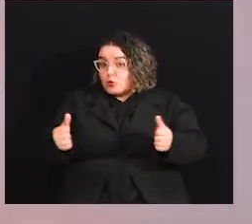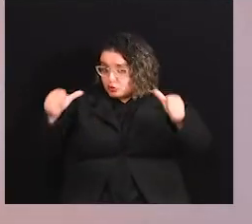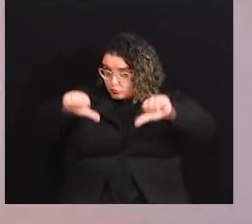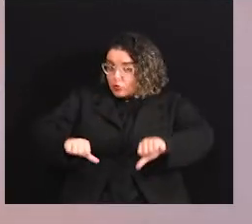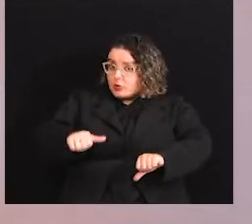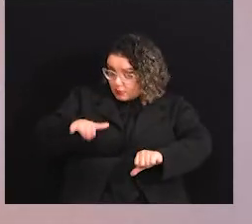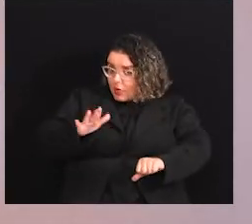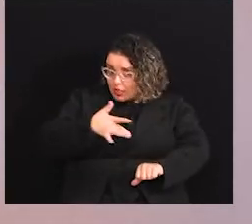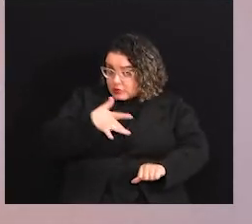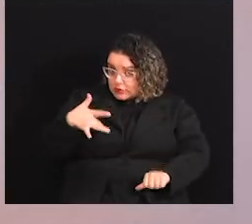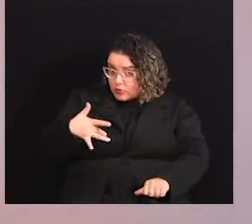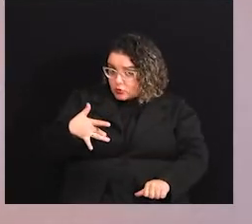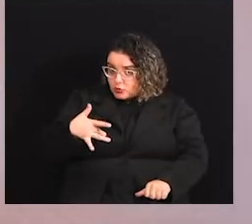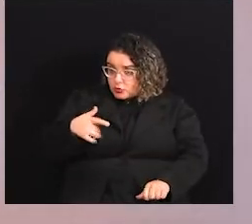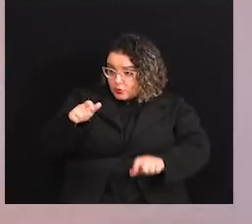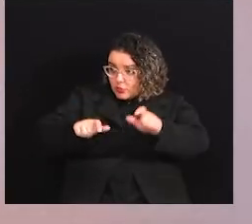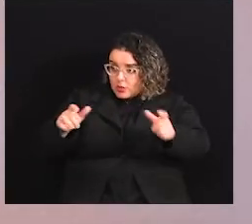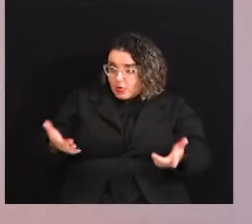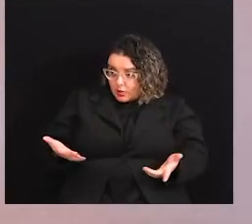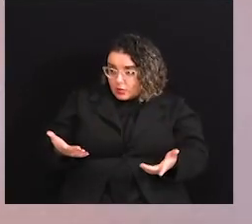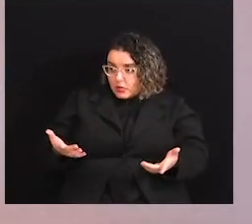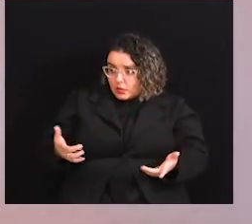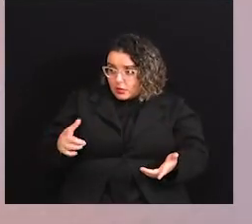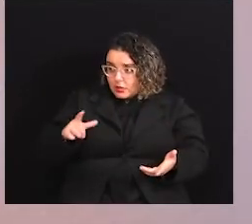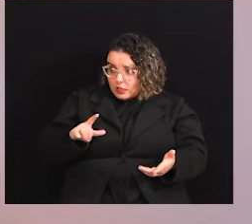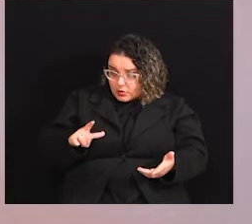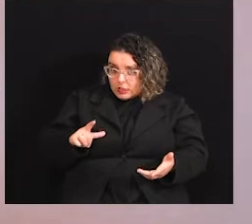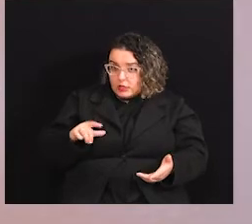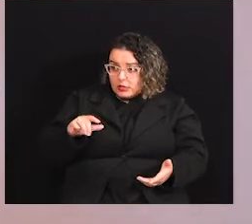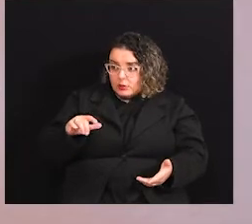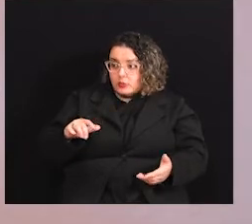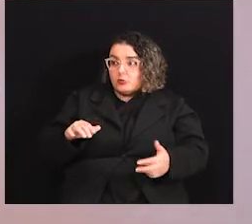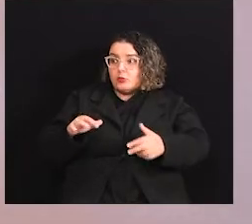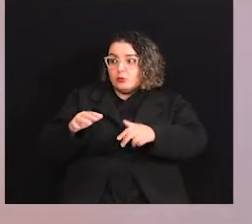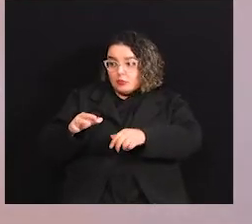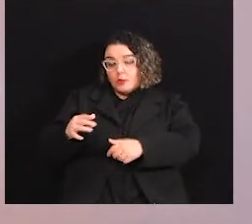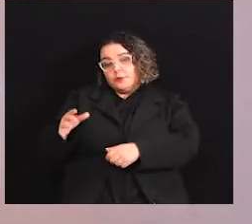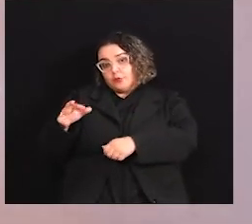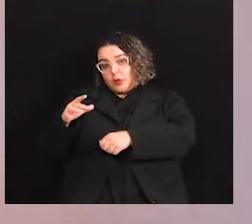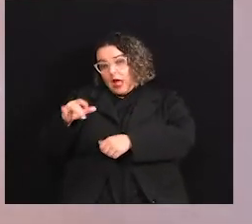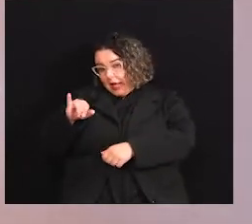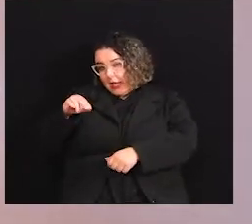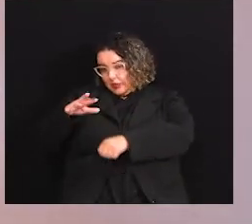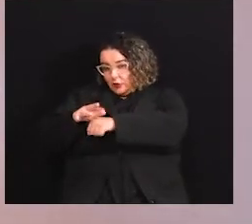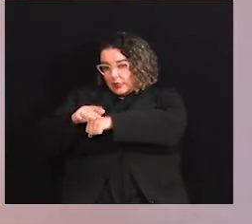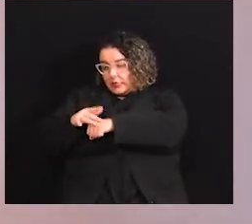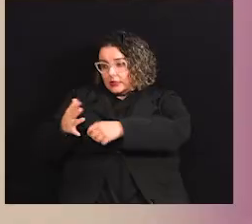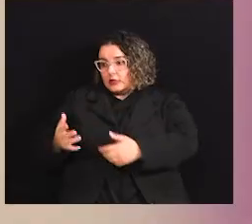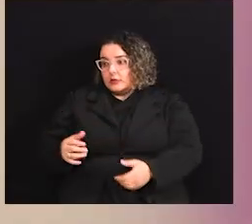prejudicar a saúde da pessoa, tendo intolerância e continuar ingerindo esses produtos?